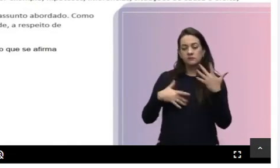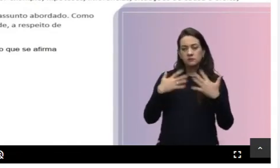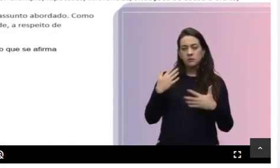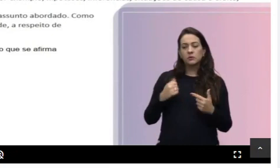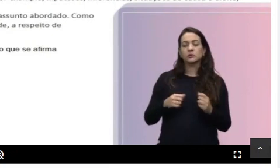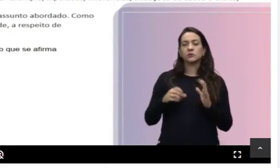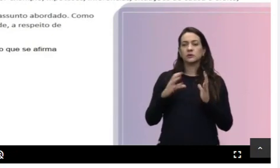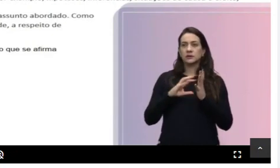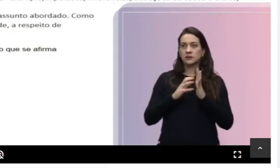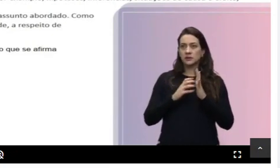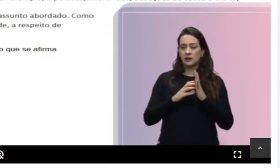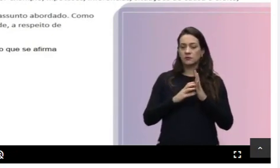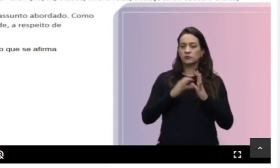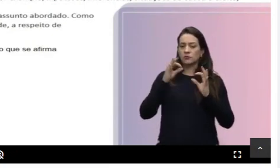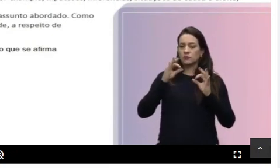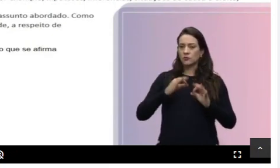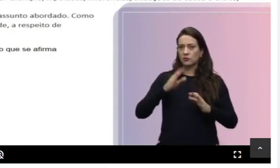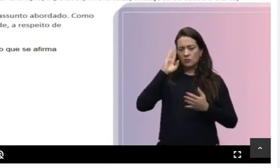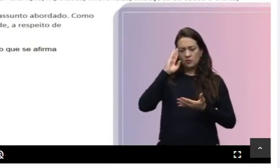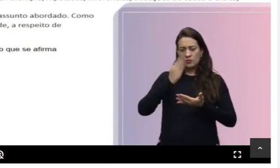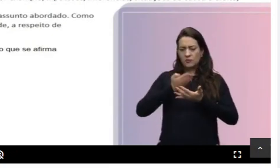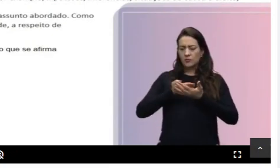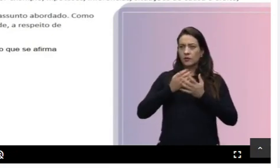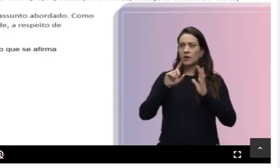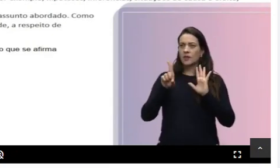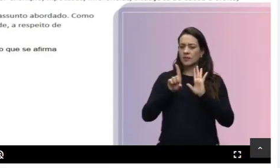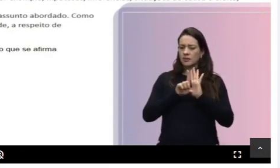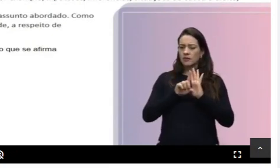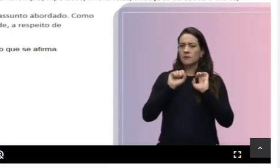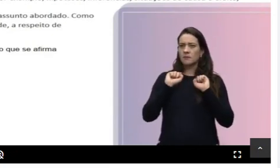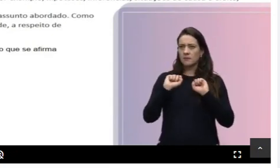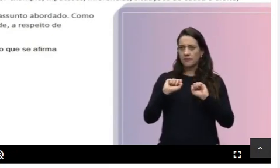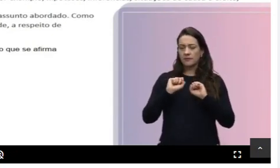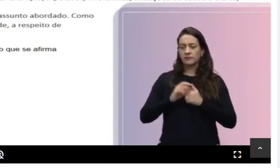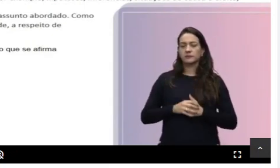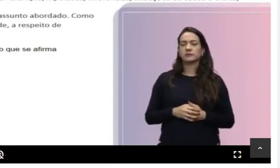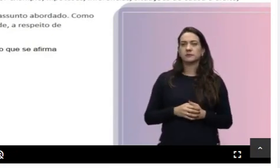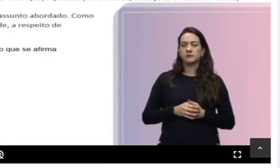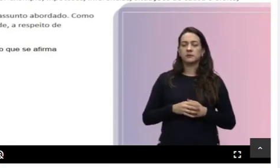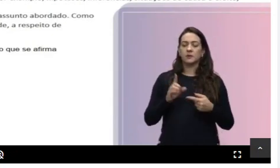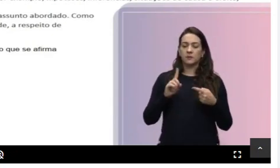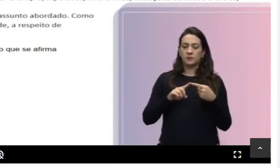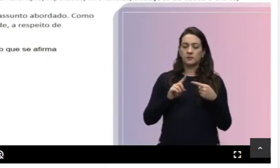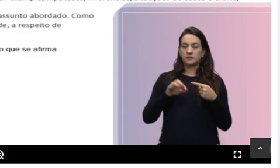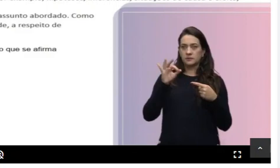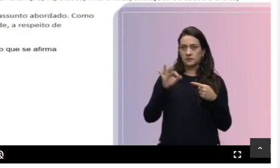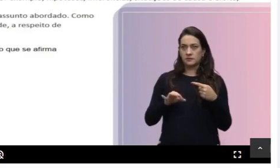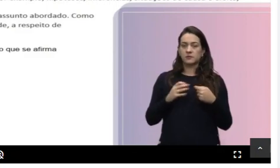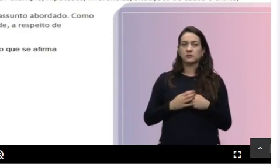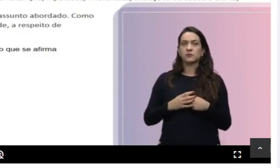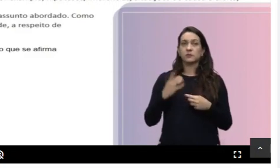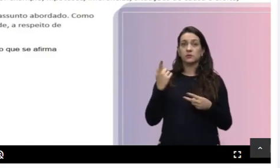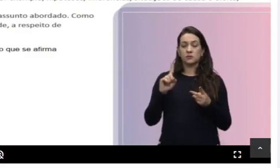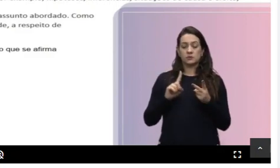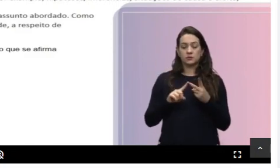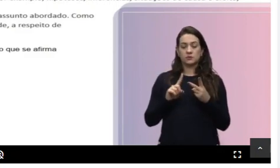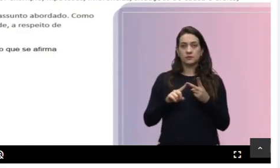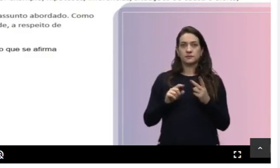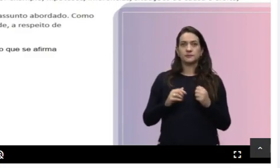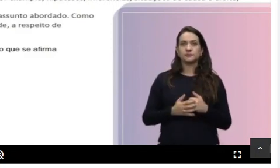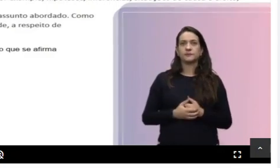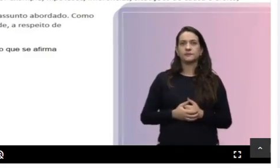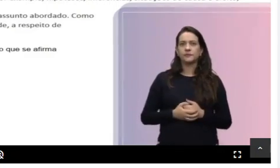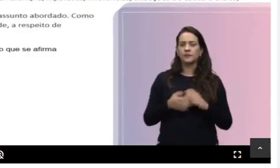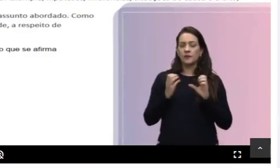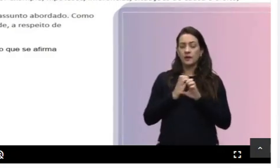dados estatísticos, pesquisas confiáveis, fatos reais e leis. Então, essa afirmativa seria correta. 2. Na